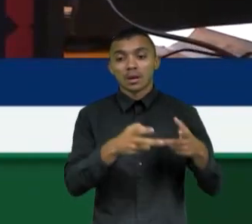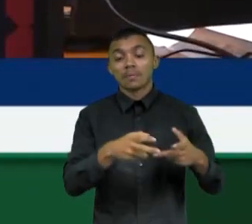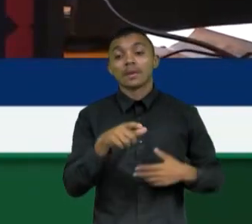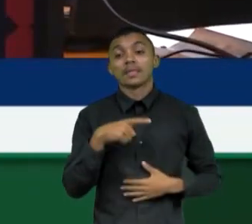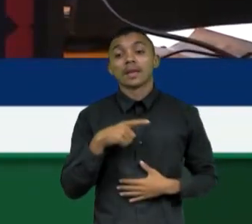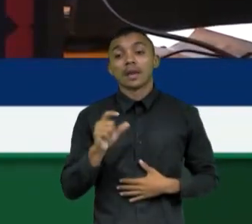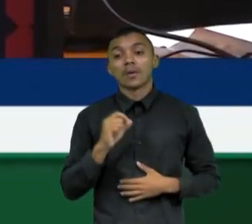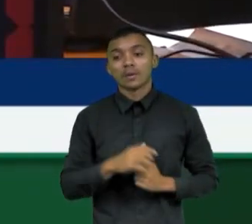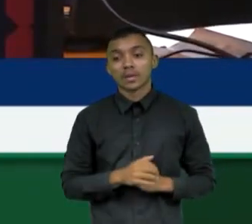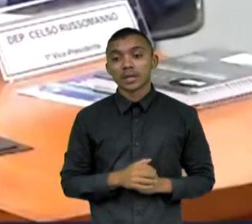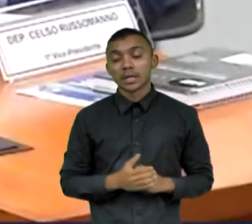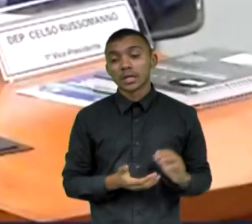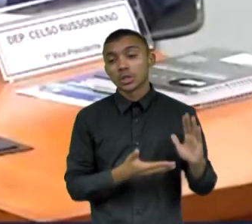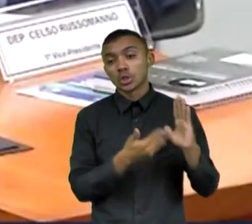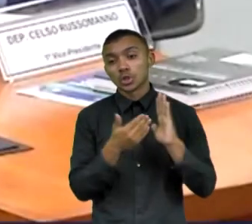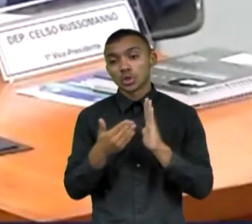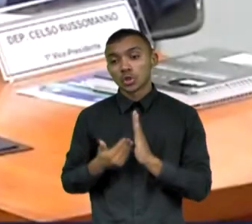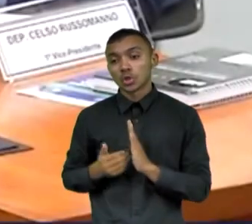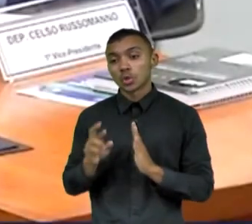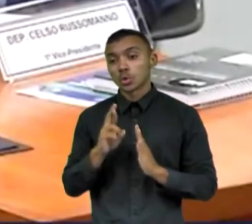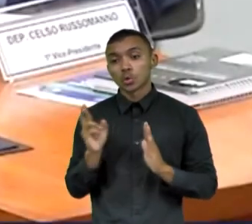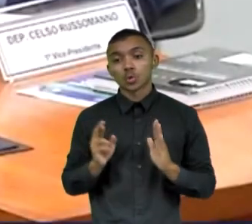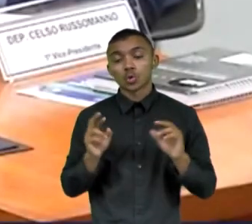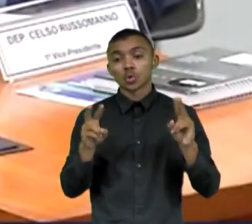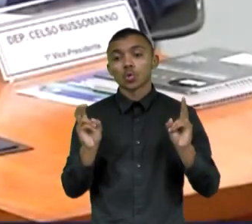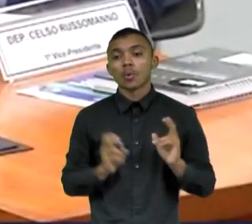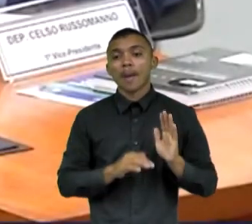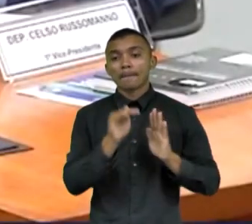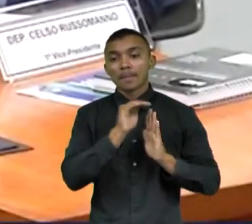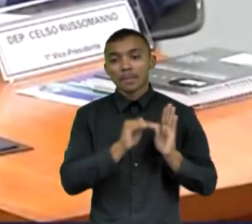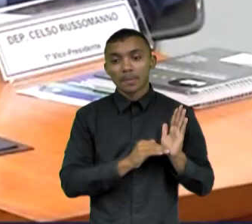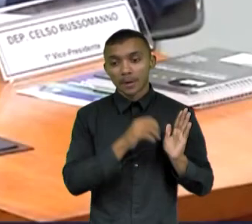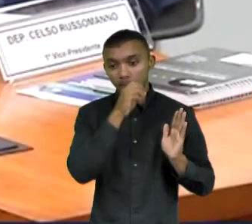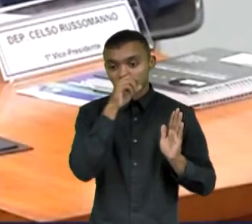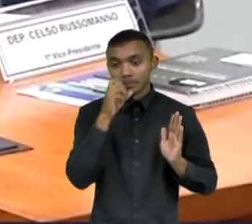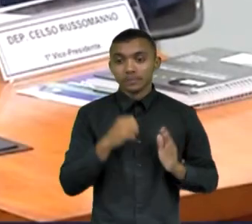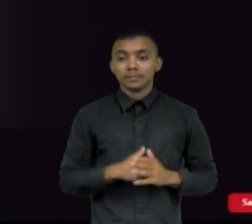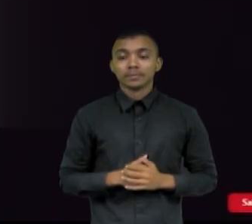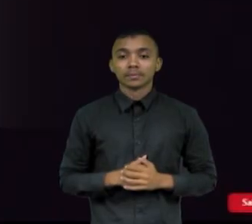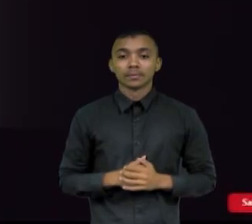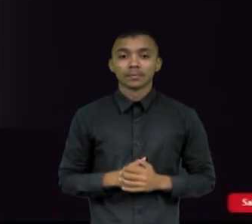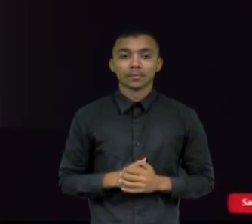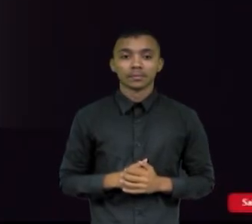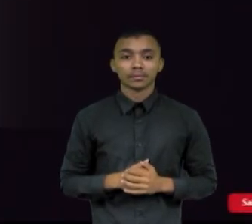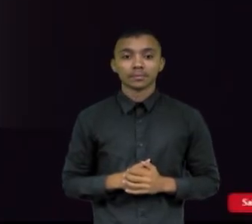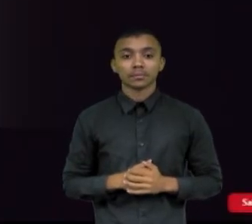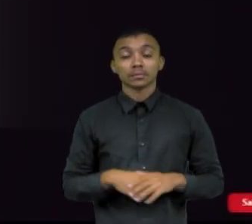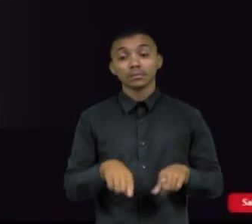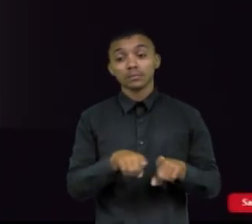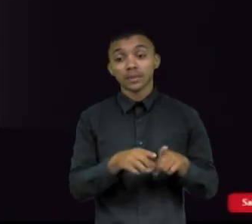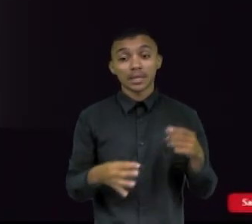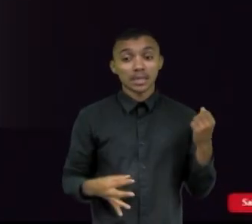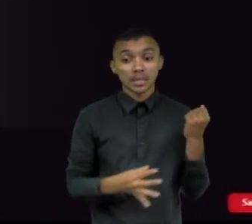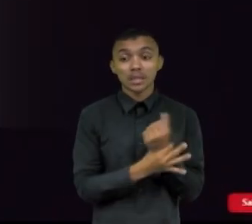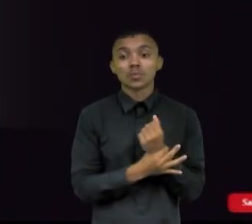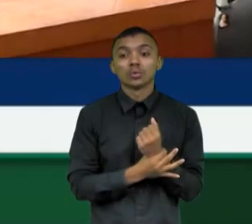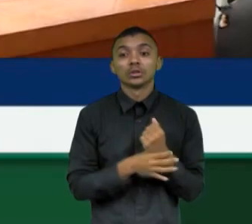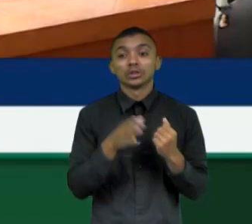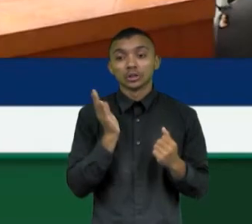dos planos de referência, considerados padrão entre todos oferecidos e garantidos